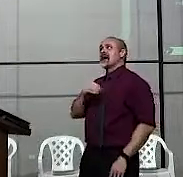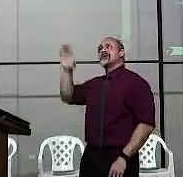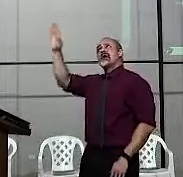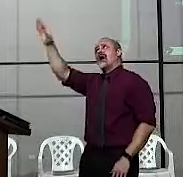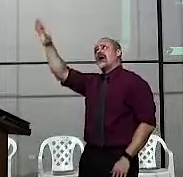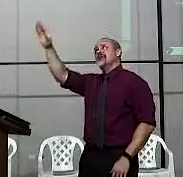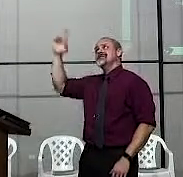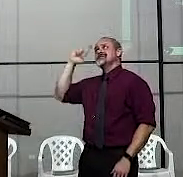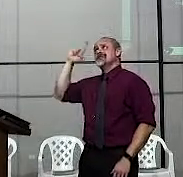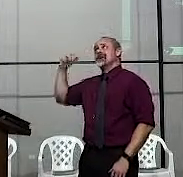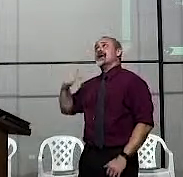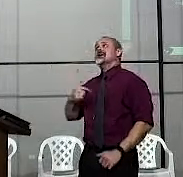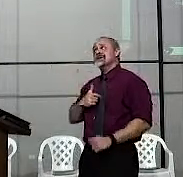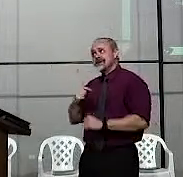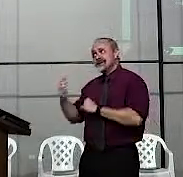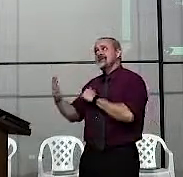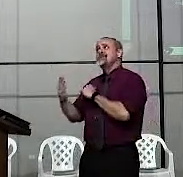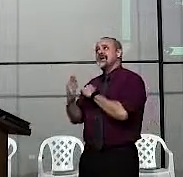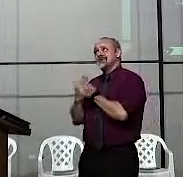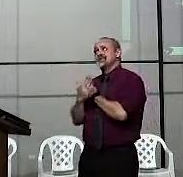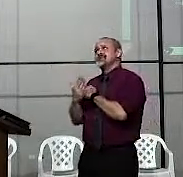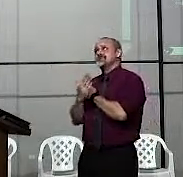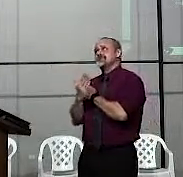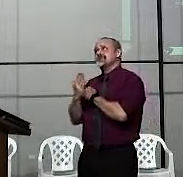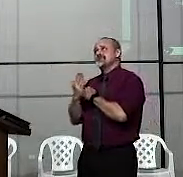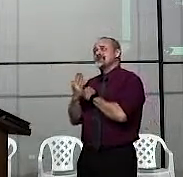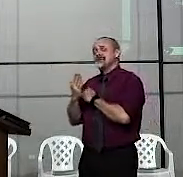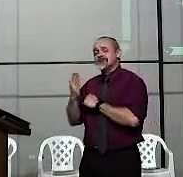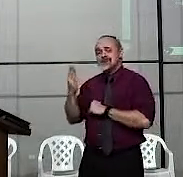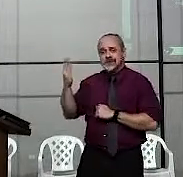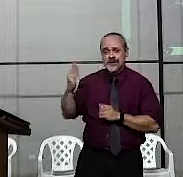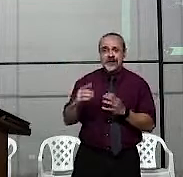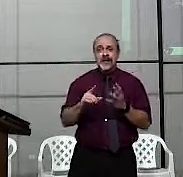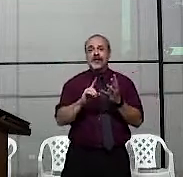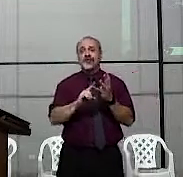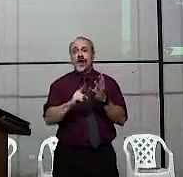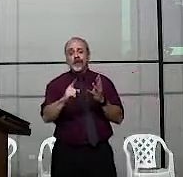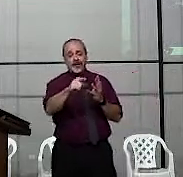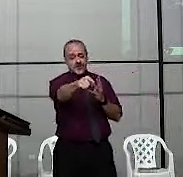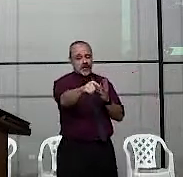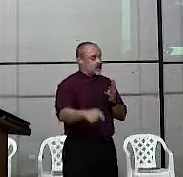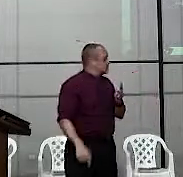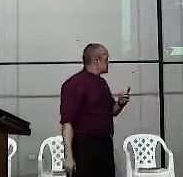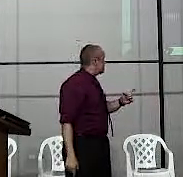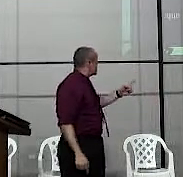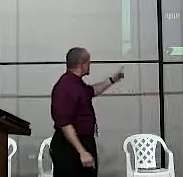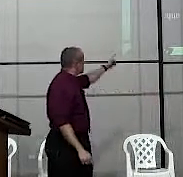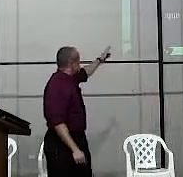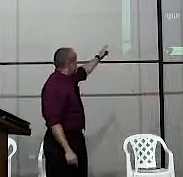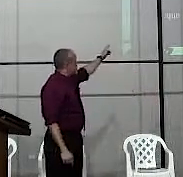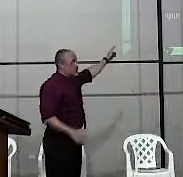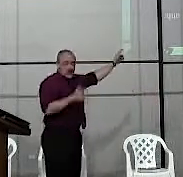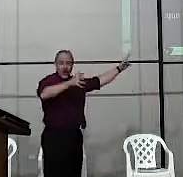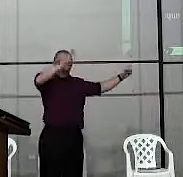esse pecado. Senhor, me ajudes. E finalmente,